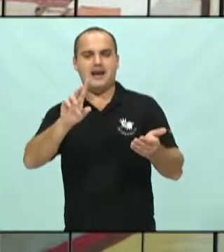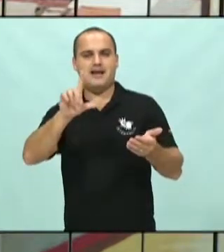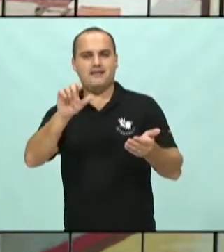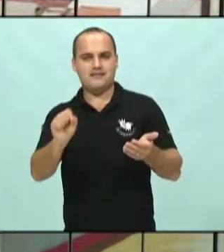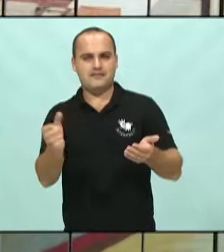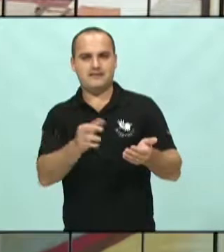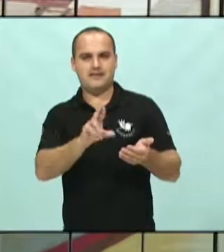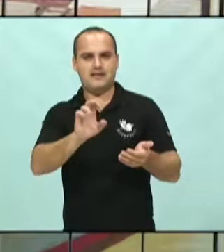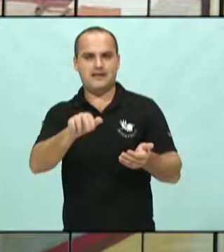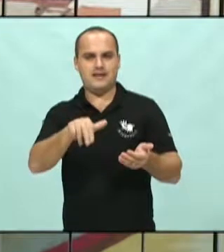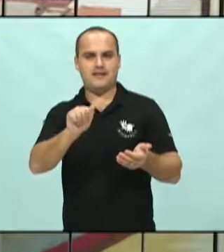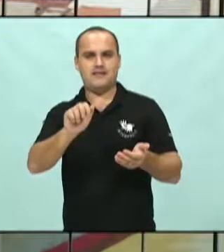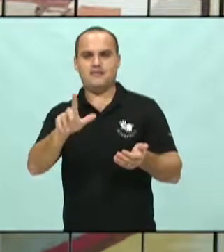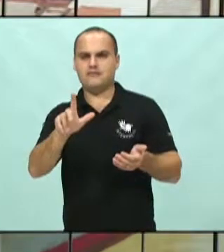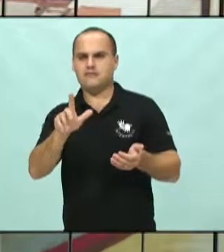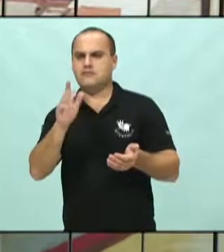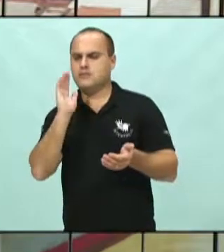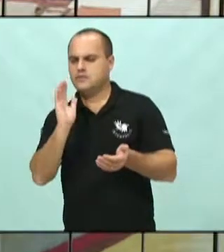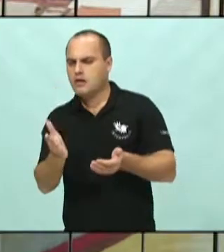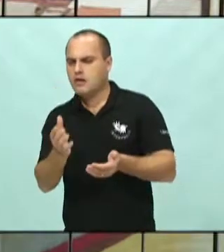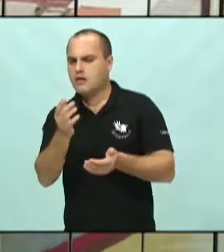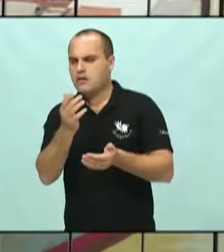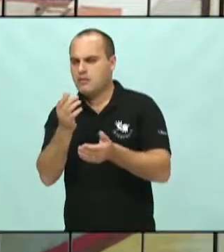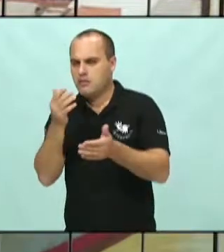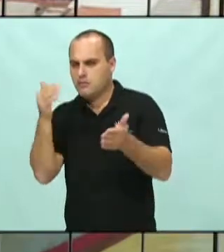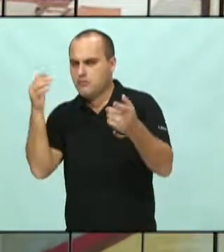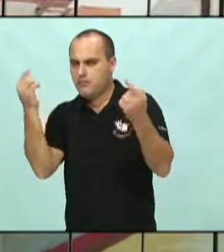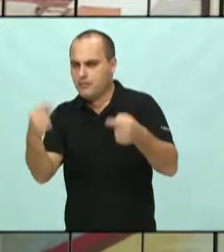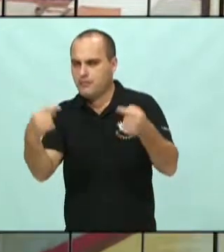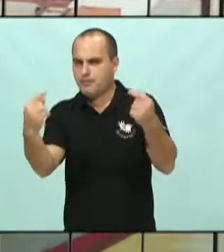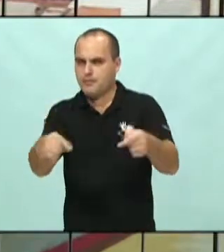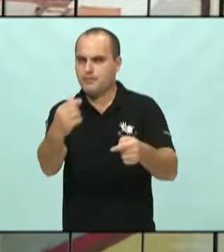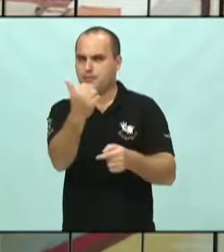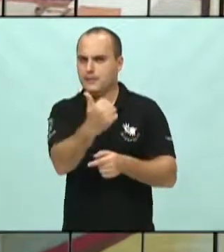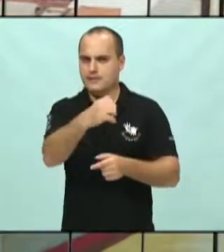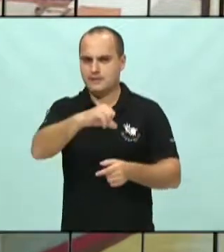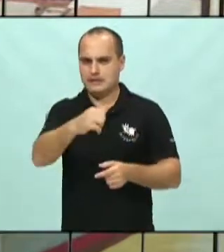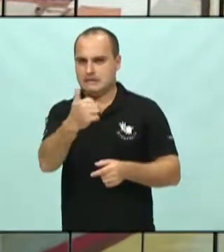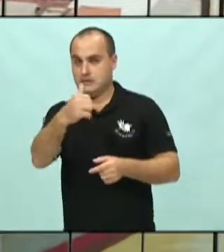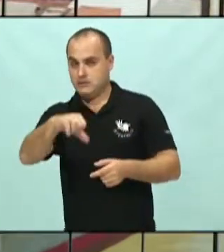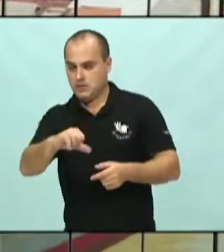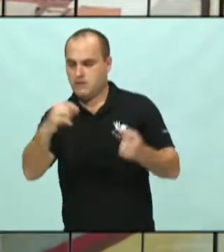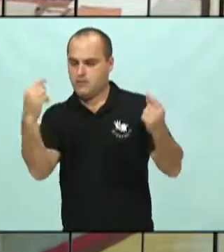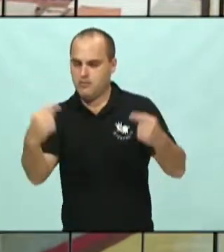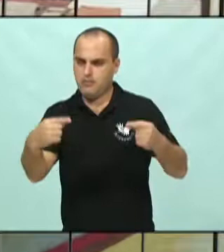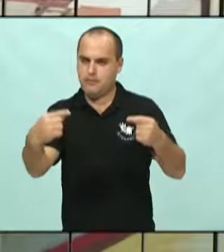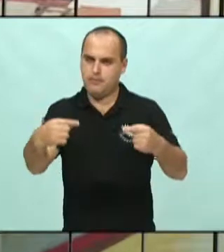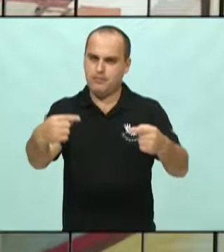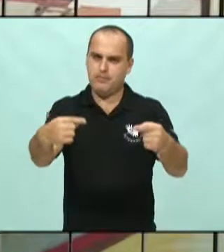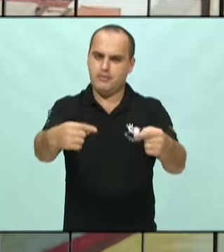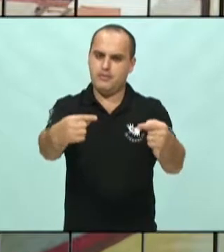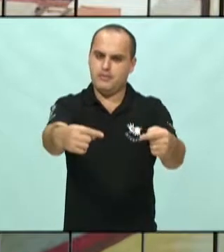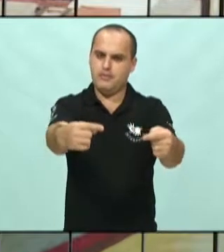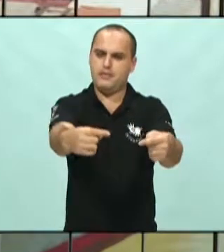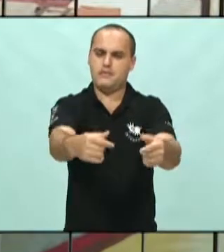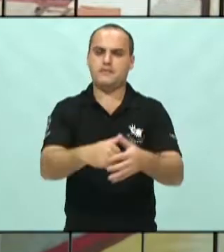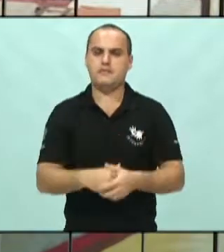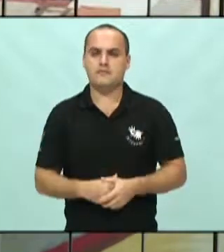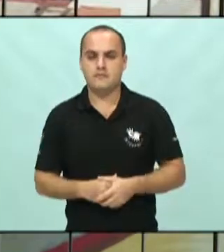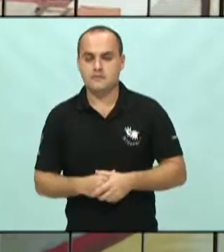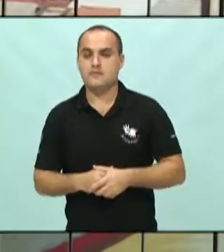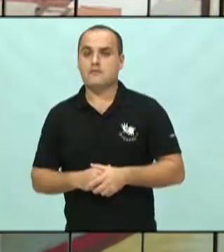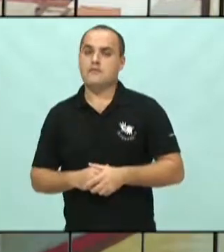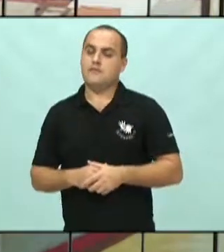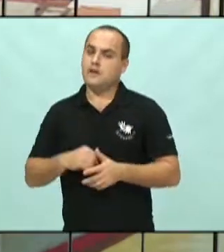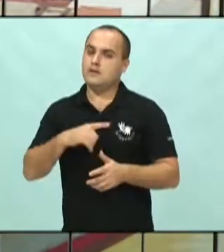se enfrentam desde 1919, desde a época da fundação eles já se enfrentam. E aí inclui, além da rivalidade dos clubes,